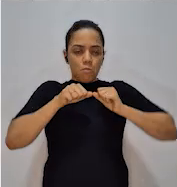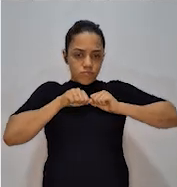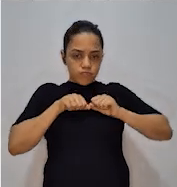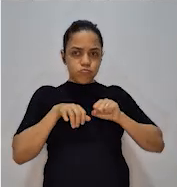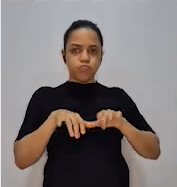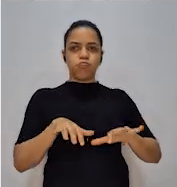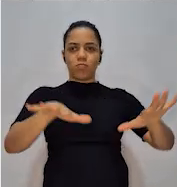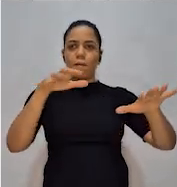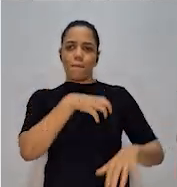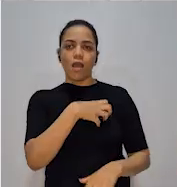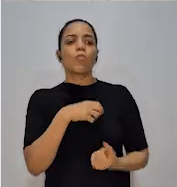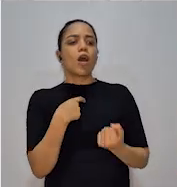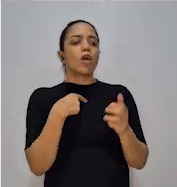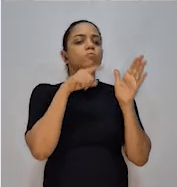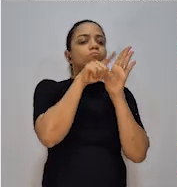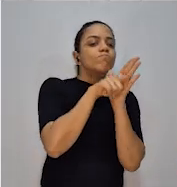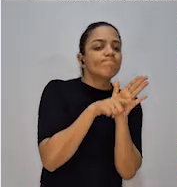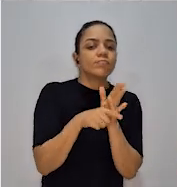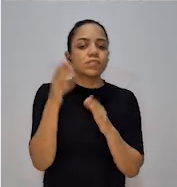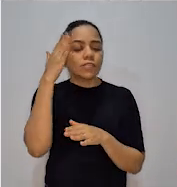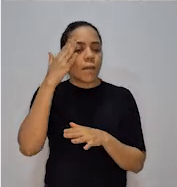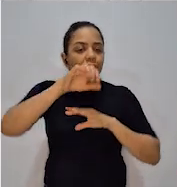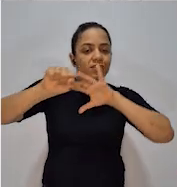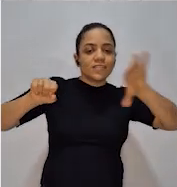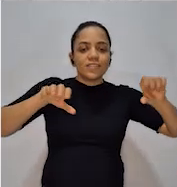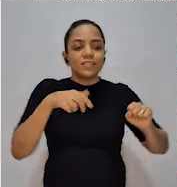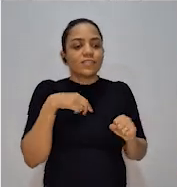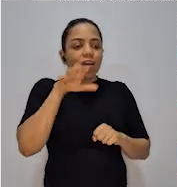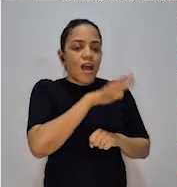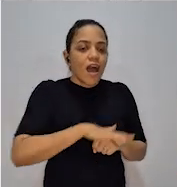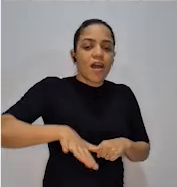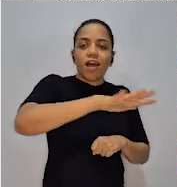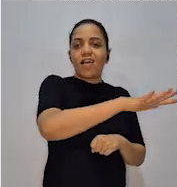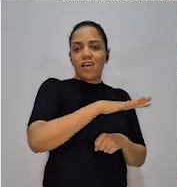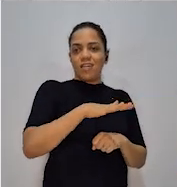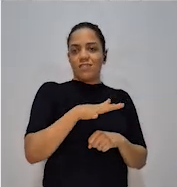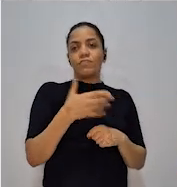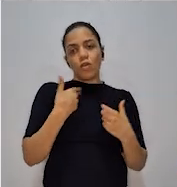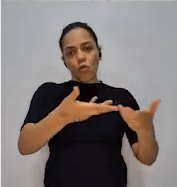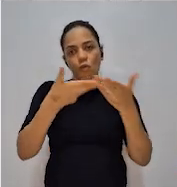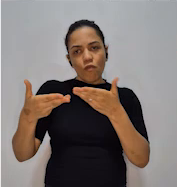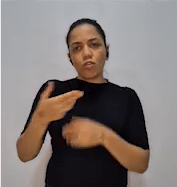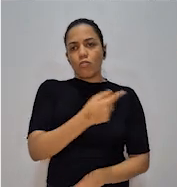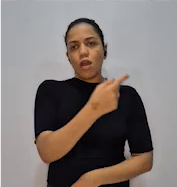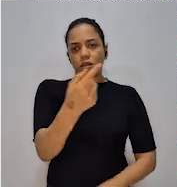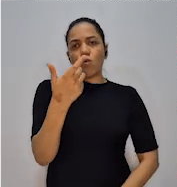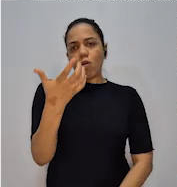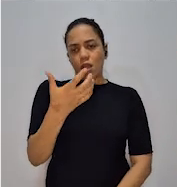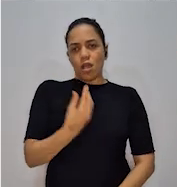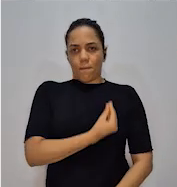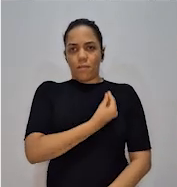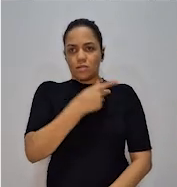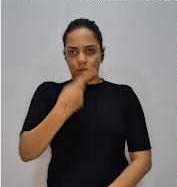gente quer explorar os territórios da Bahia em regionais, então também convido todas vocês que quiserem participar